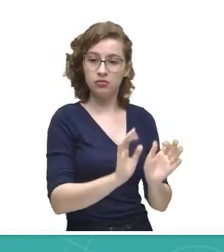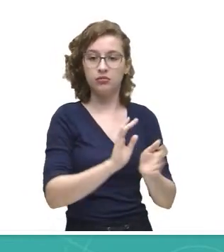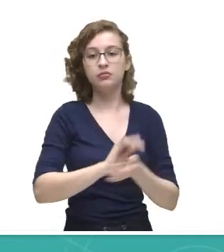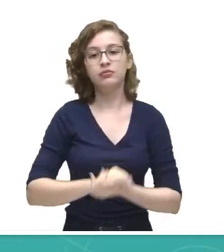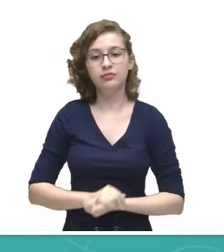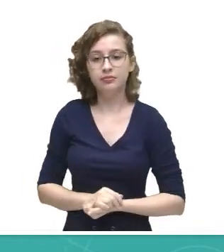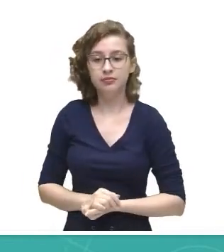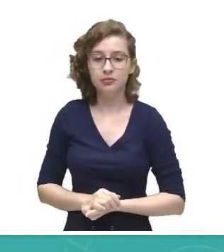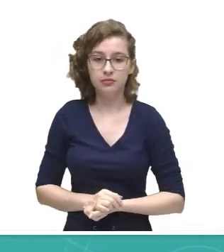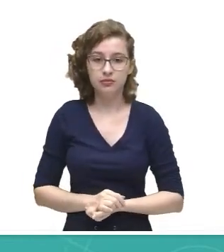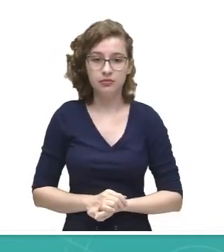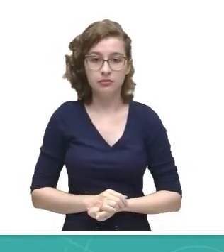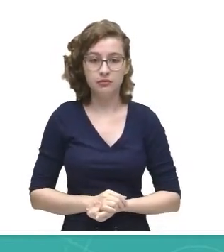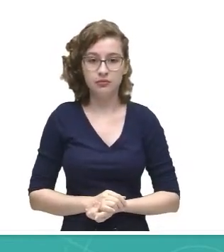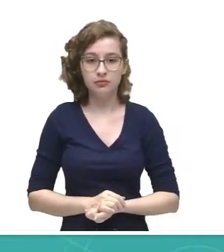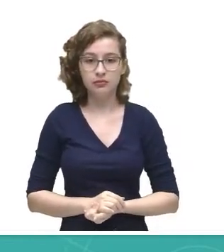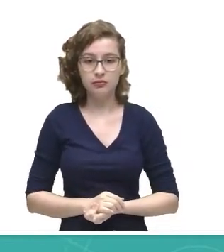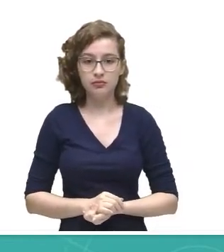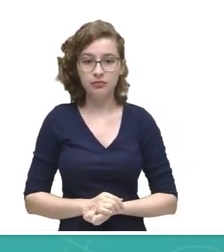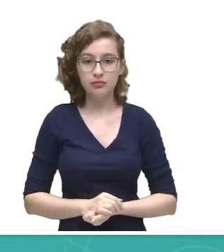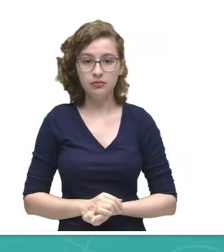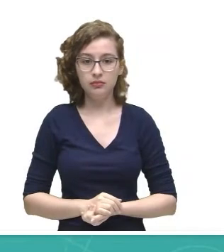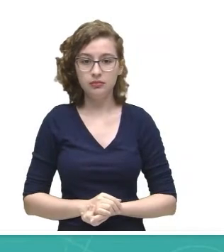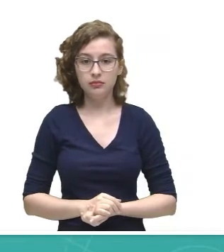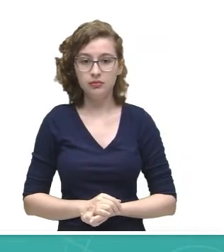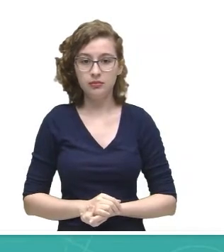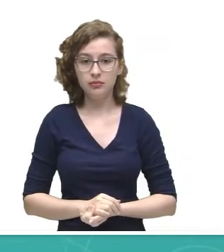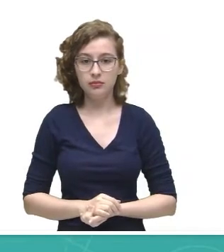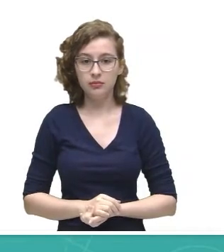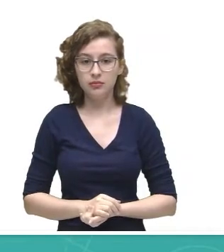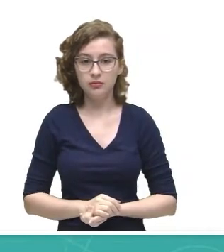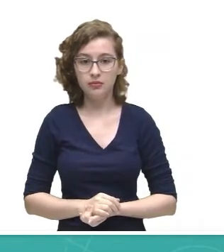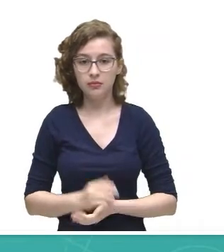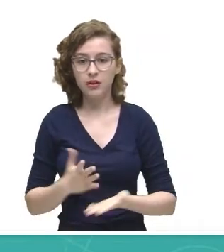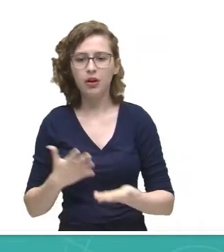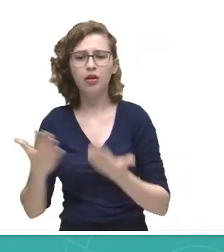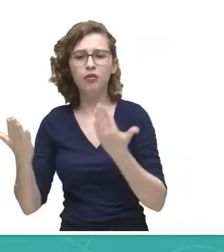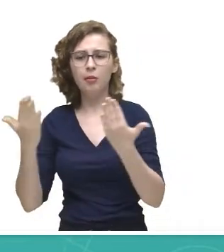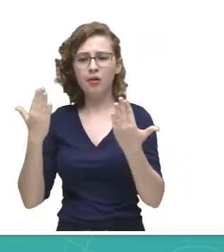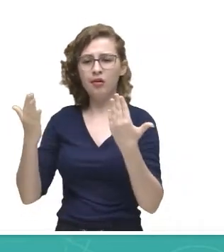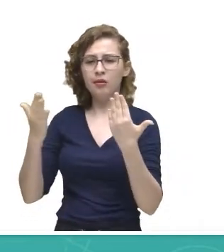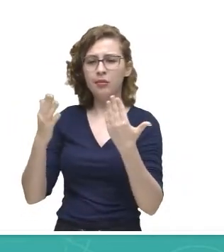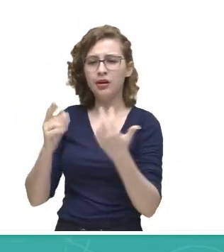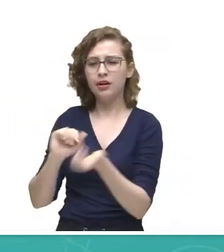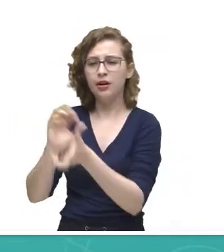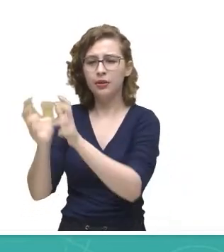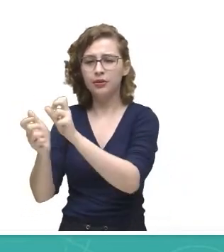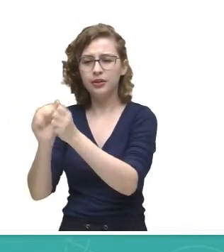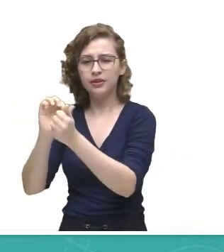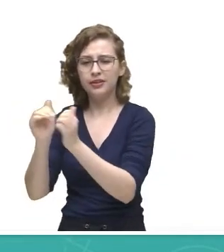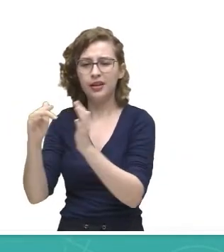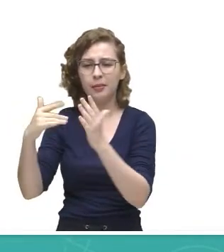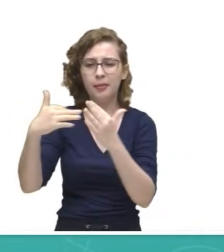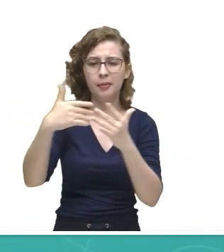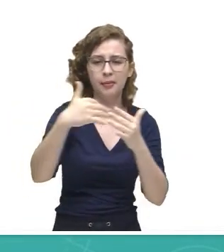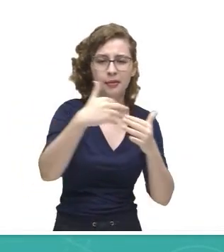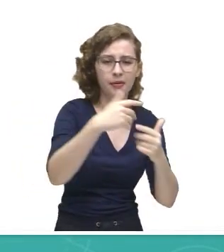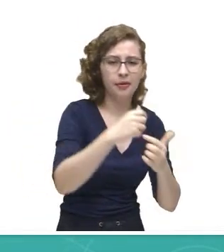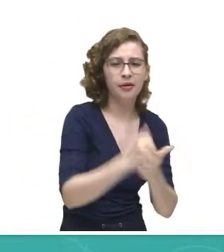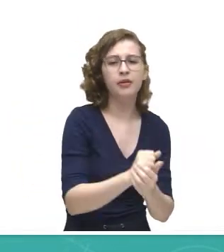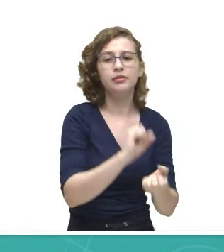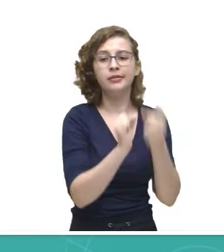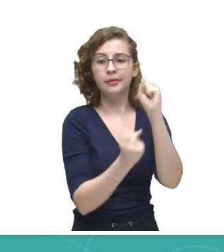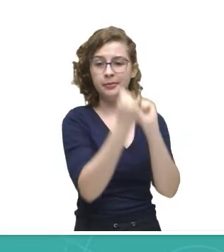momento. Então vamos fazer agora um paralelo desde o artesanato até a maquinofatura.